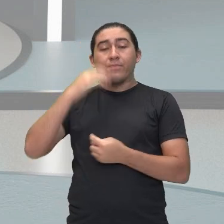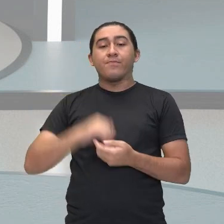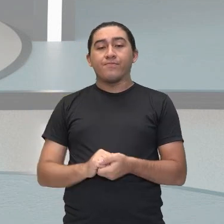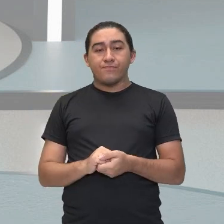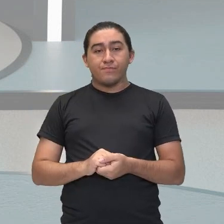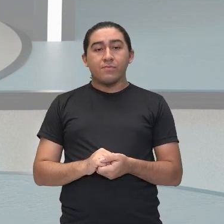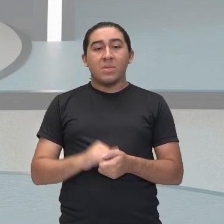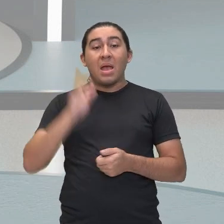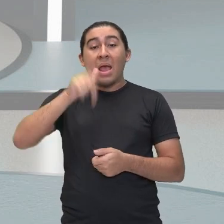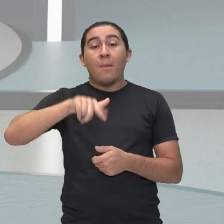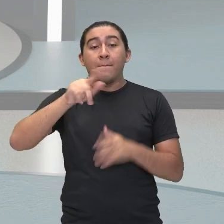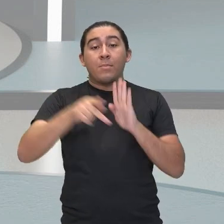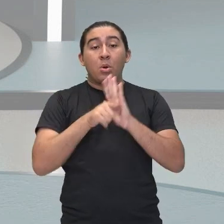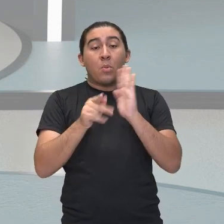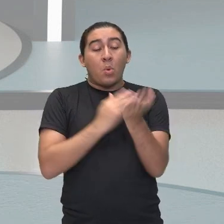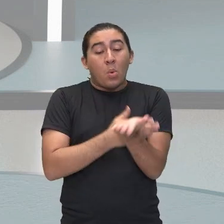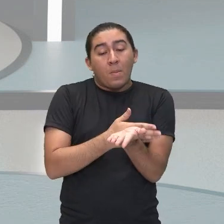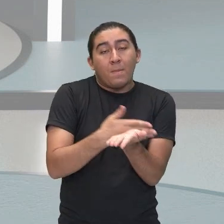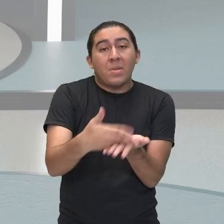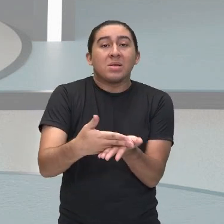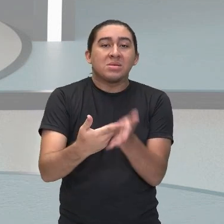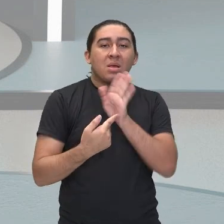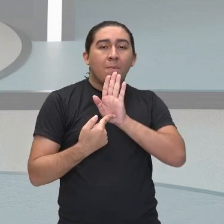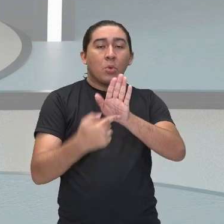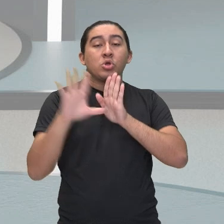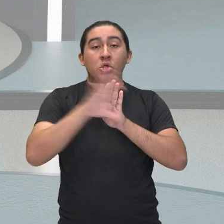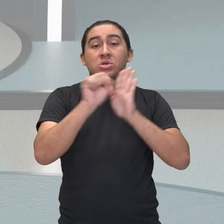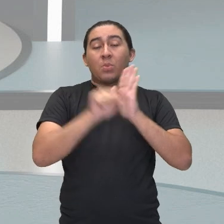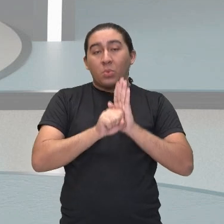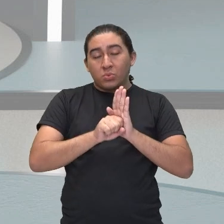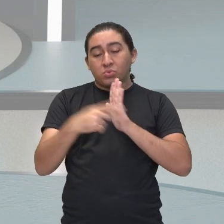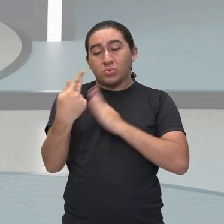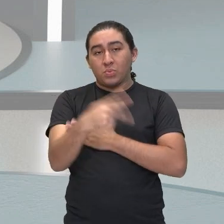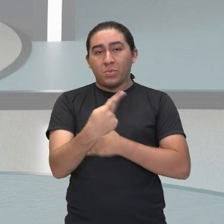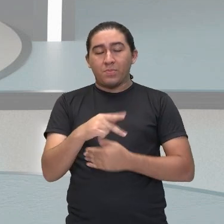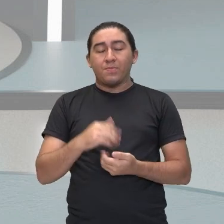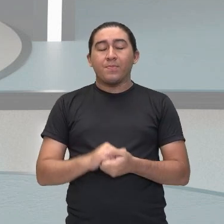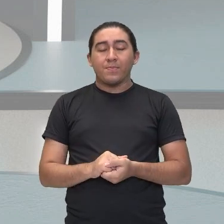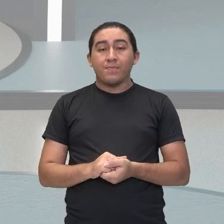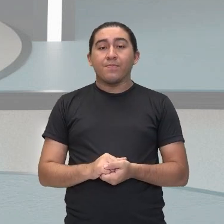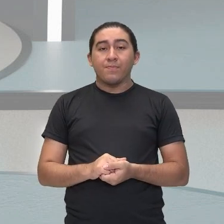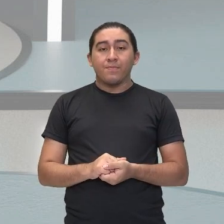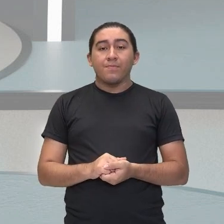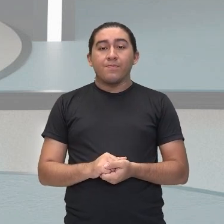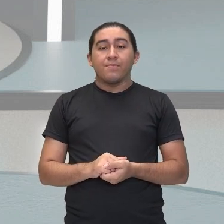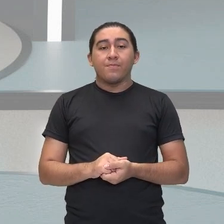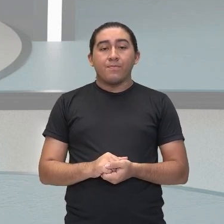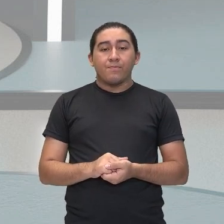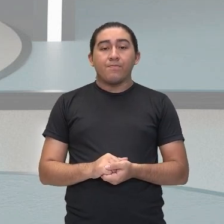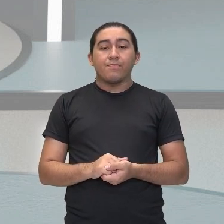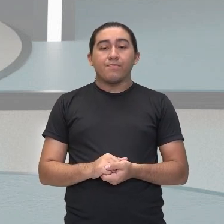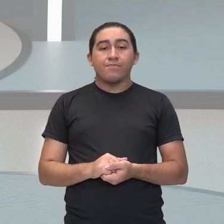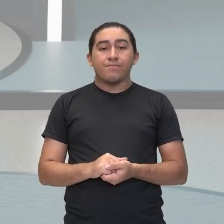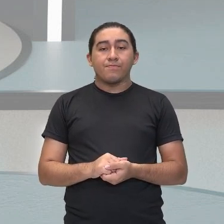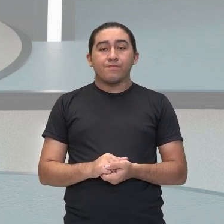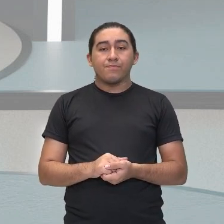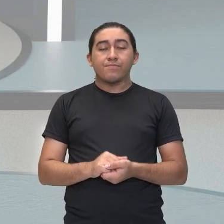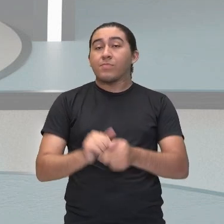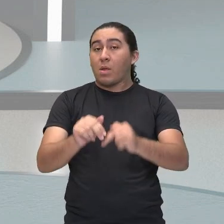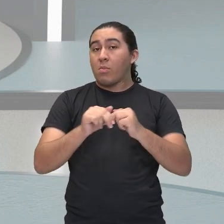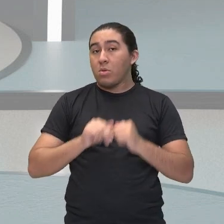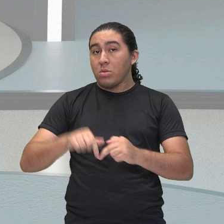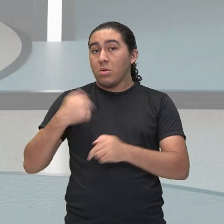de atribuição por excelência do campo simbólico. Assim, percebemos que